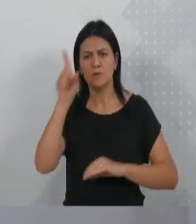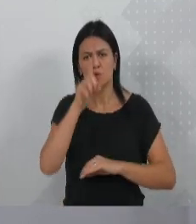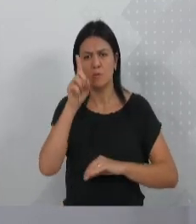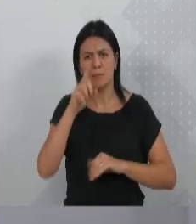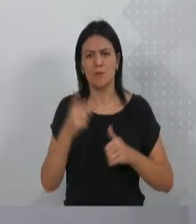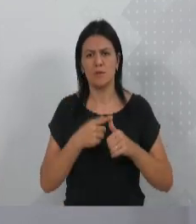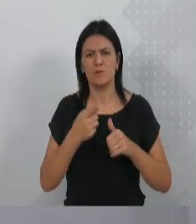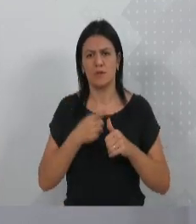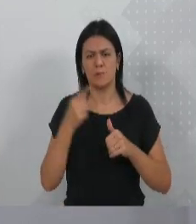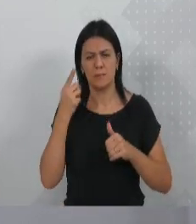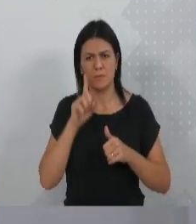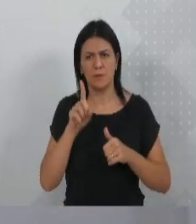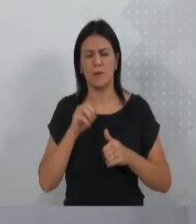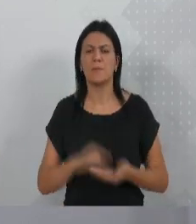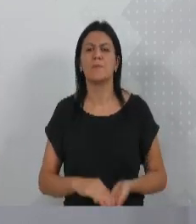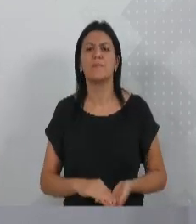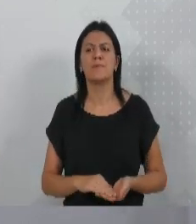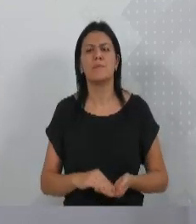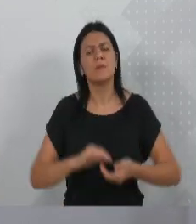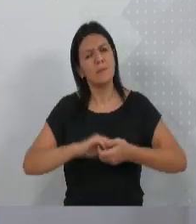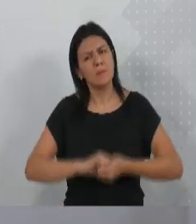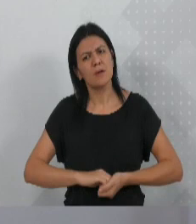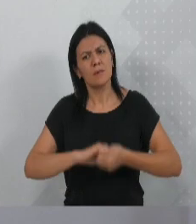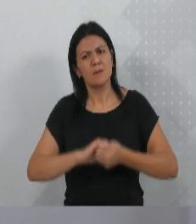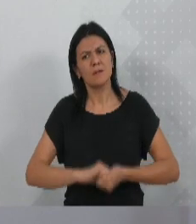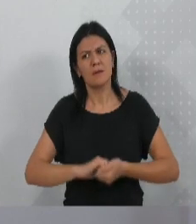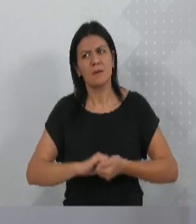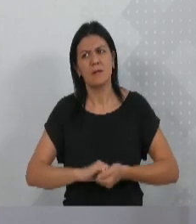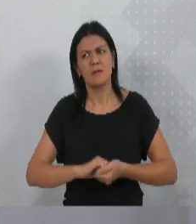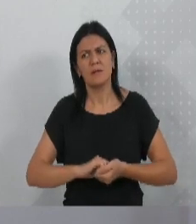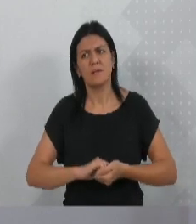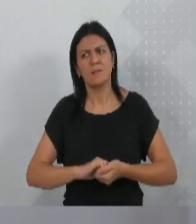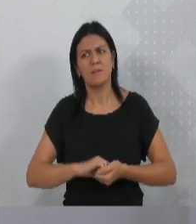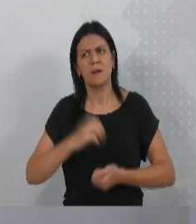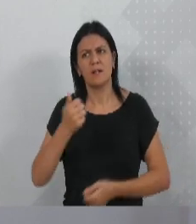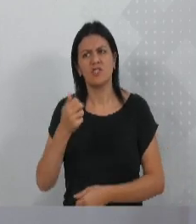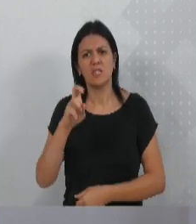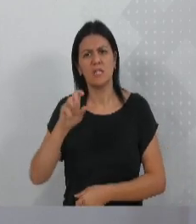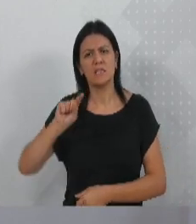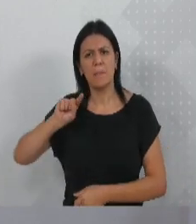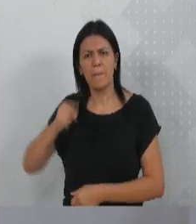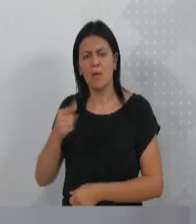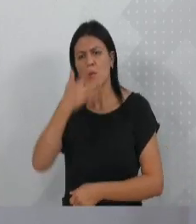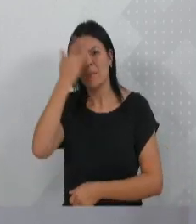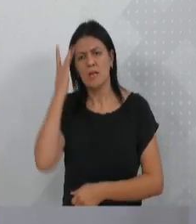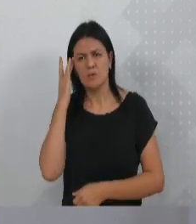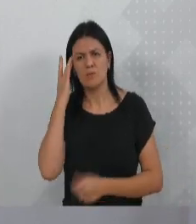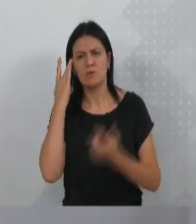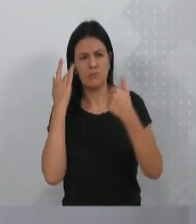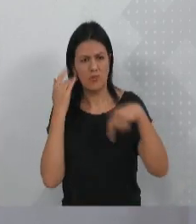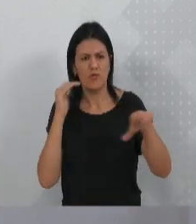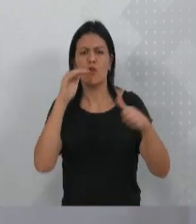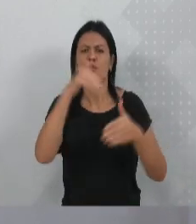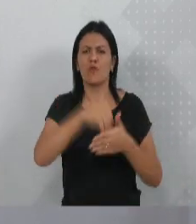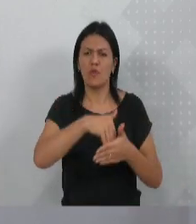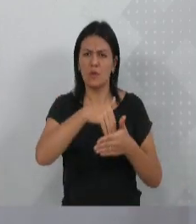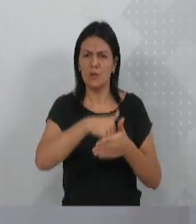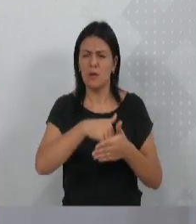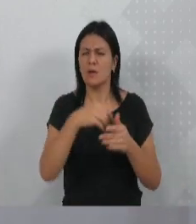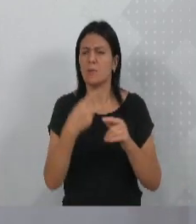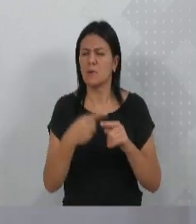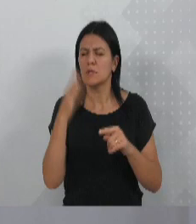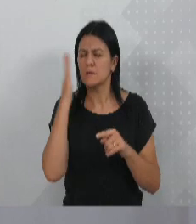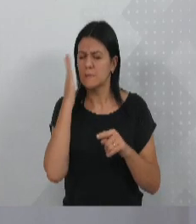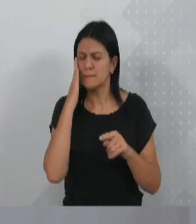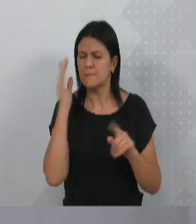primeiro parabenizar aqueles pouco mais de 15.000 eleitores que saíram de casa Sabendo de que realmente é uma